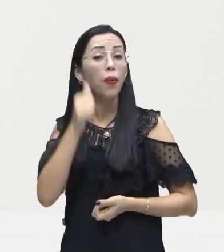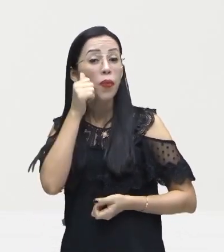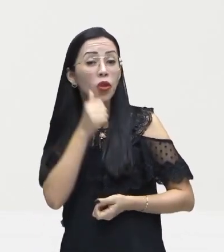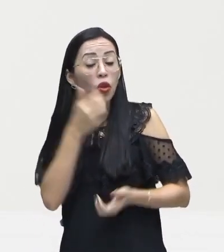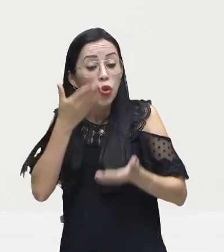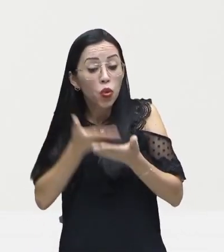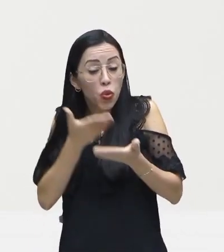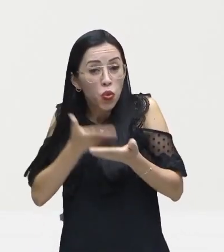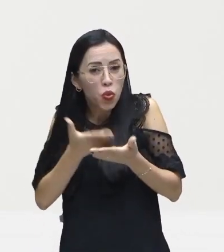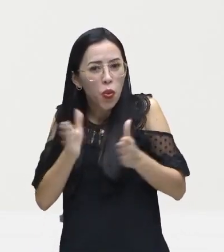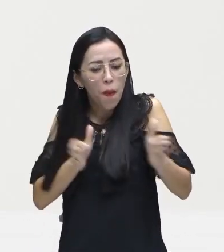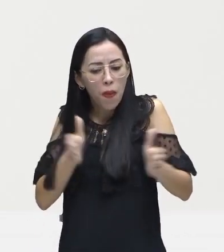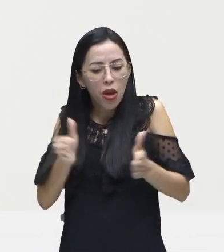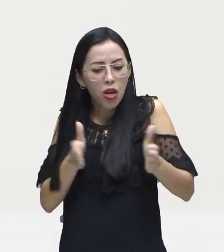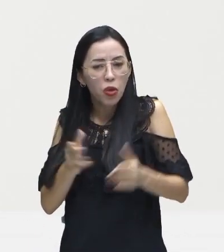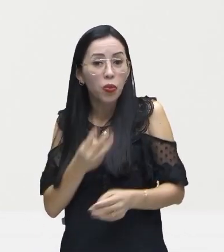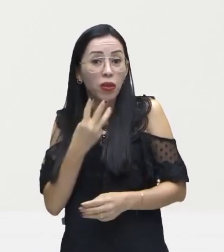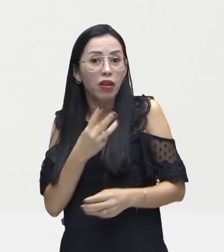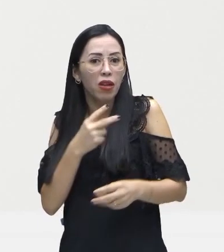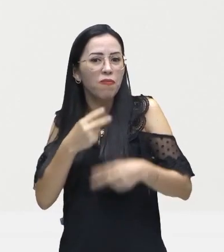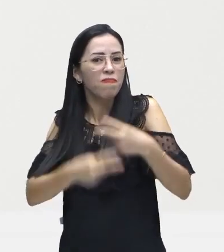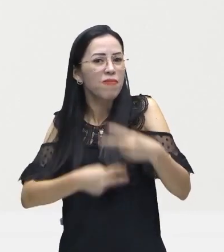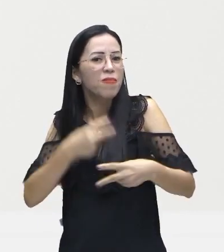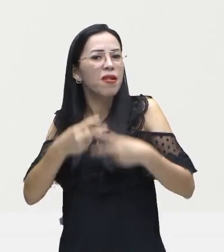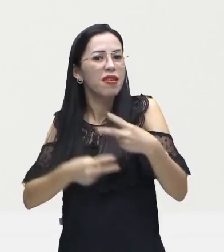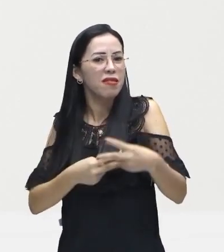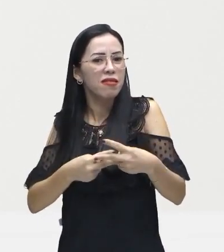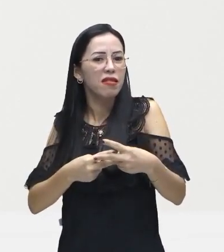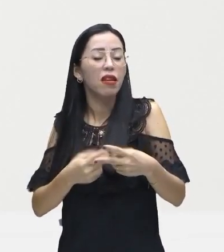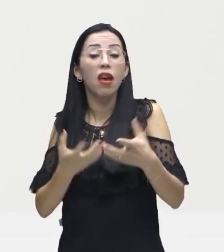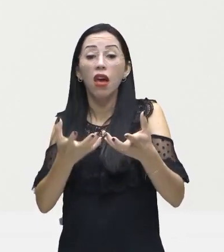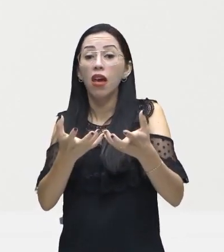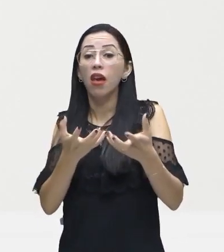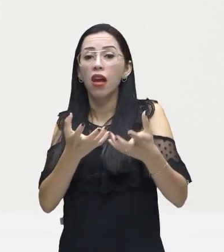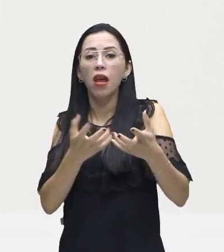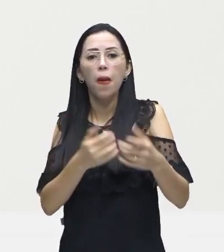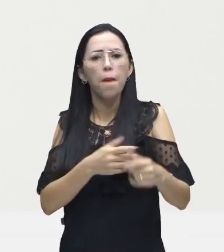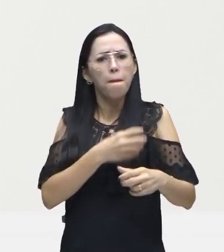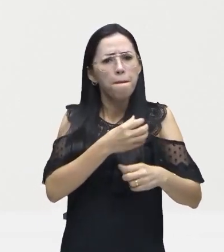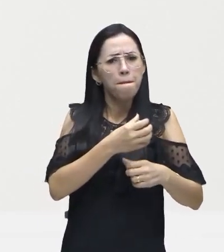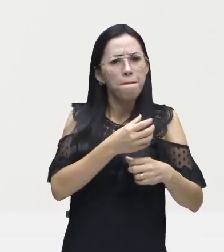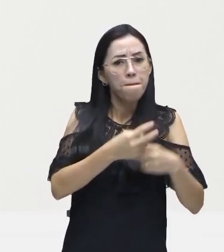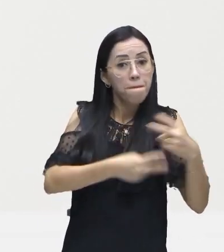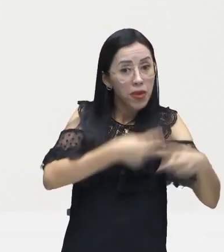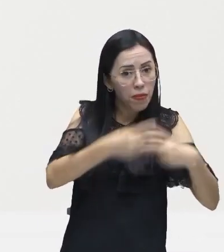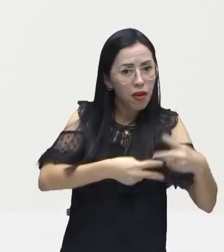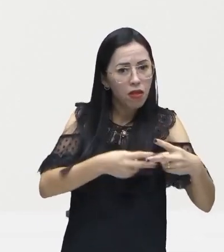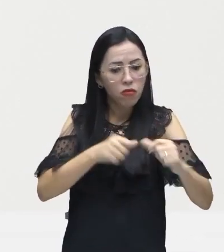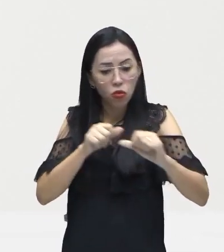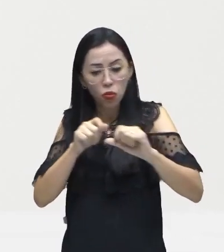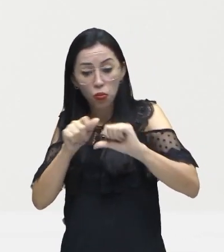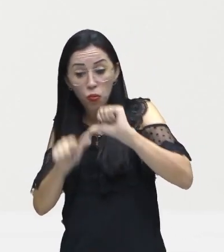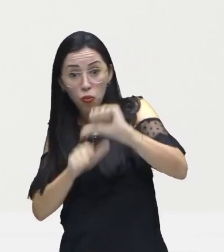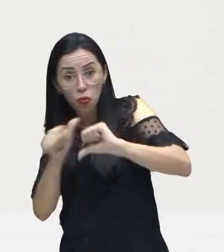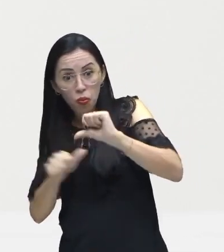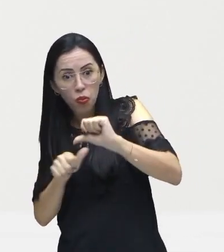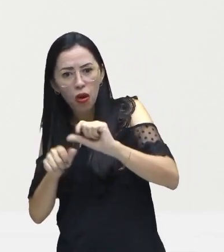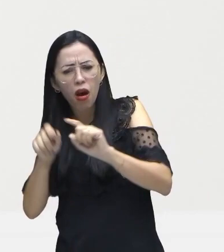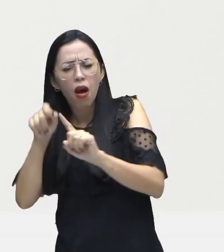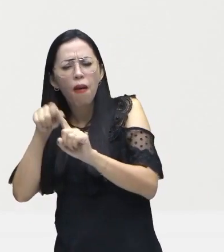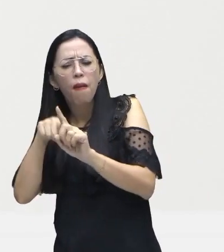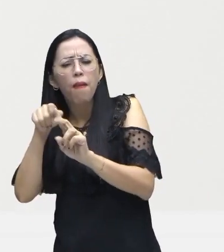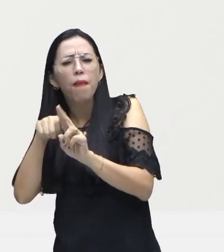bimestres. E nós queremos o quê? Essa medida em meses, tá certo? Então, aqui